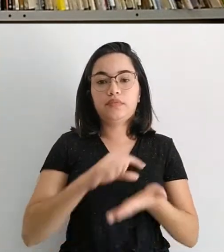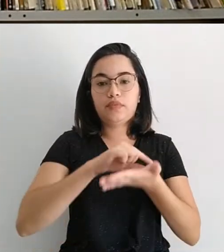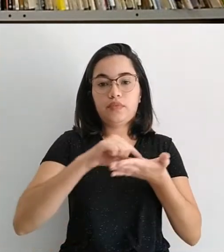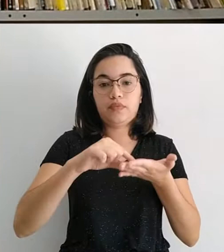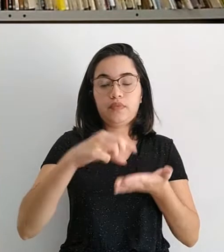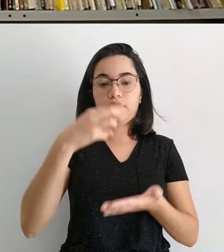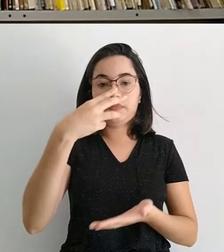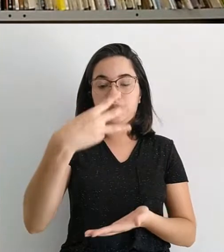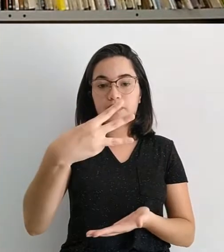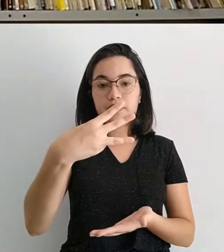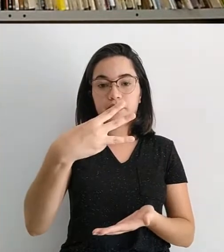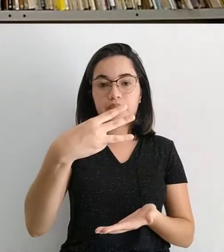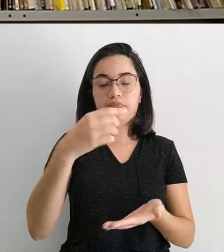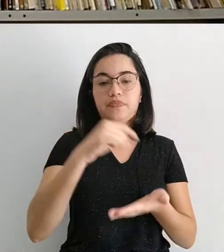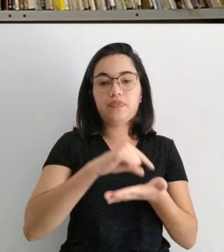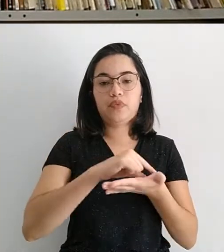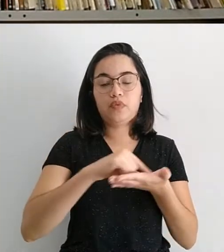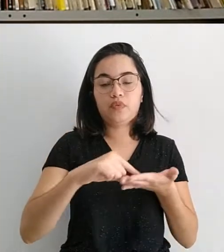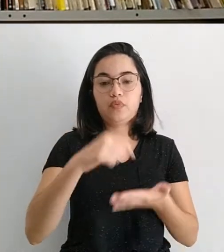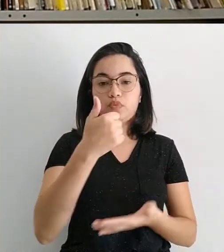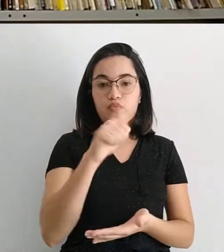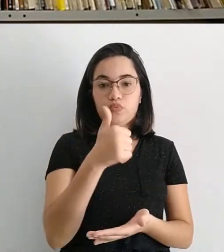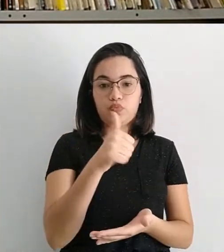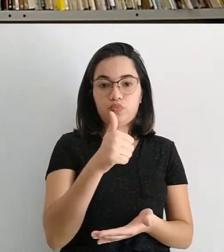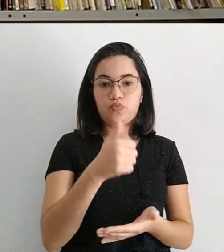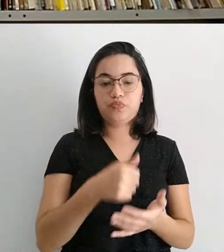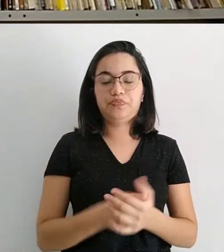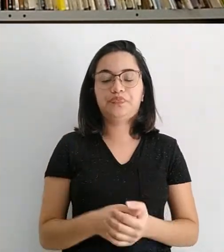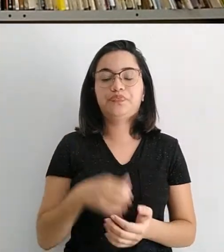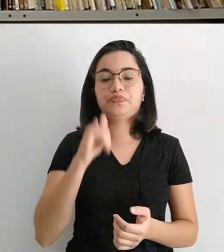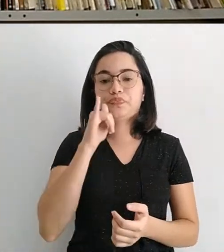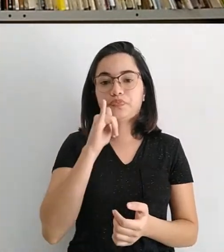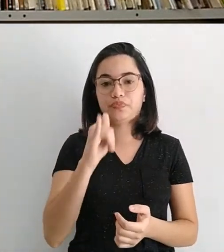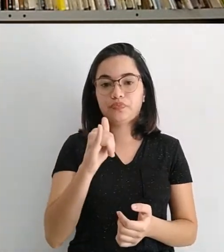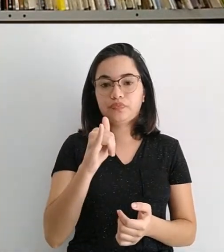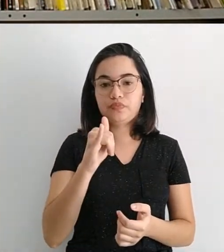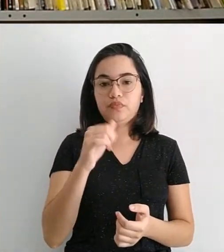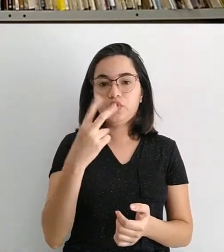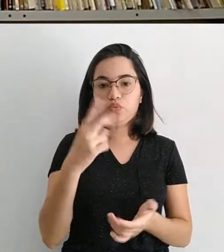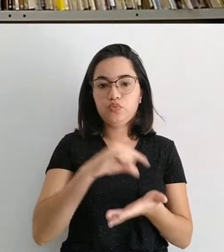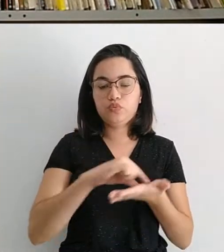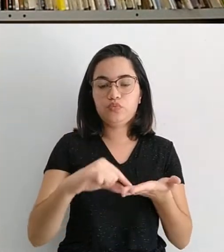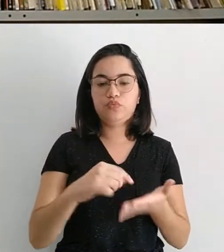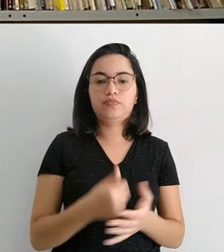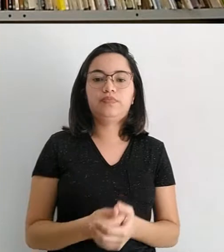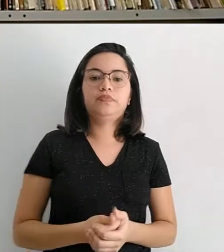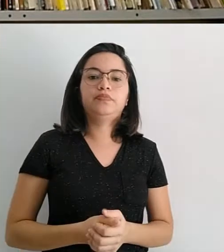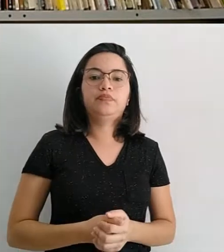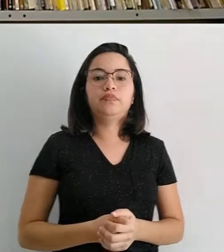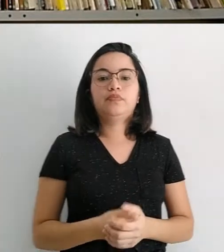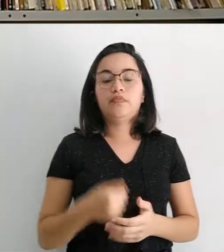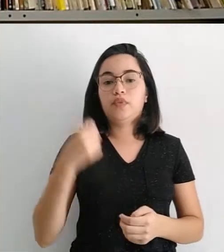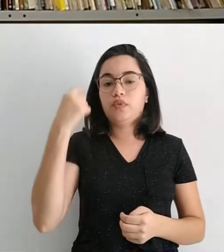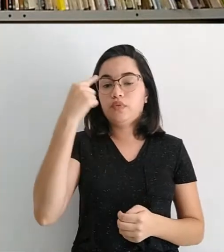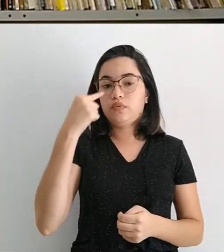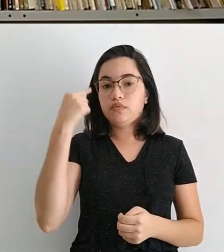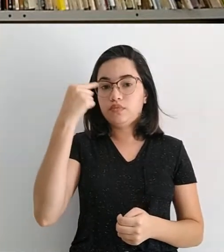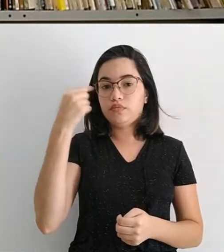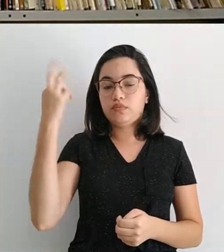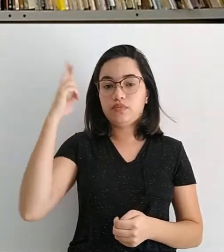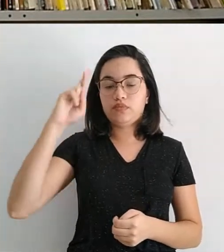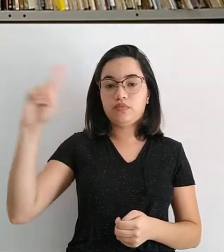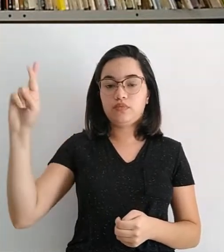o verso 3 e o verso 11, que diz assim, os 2 versos. Os olhos